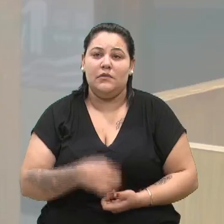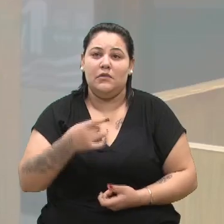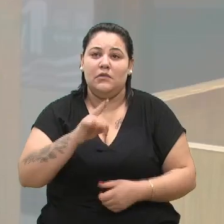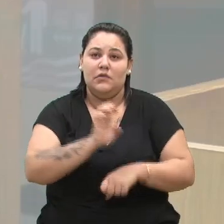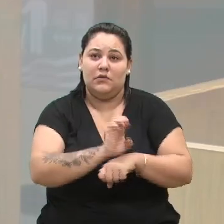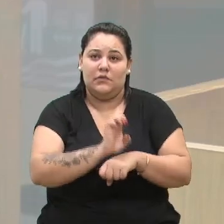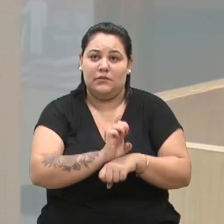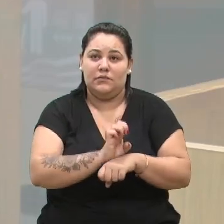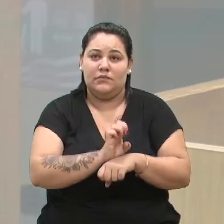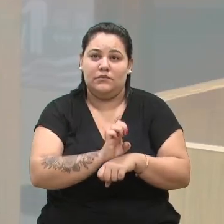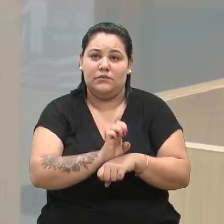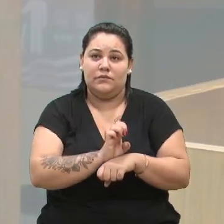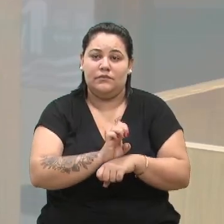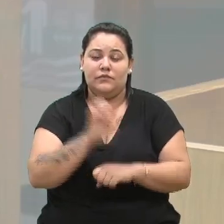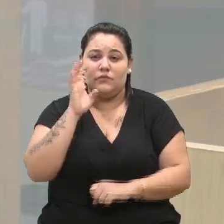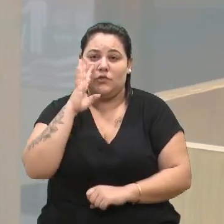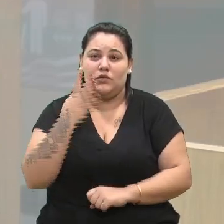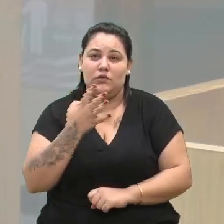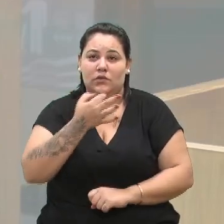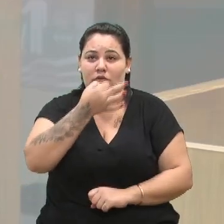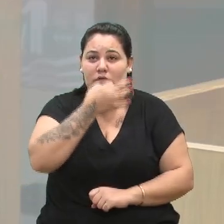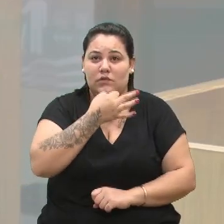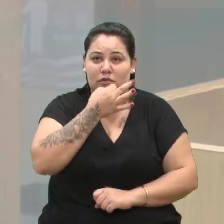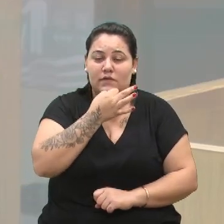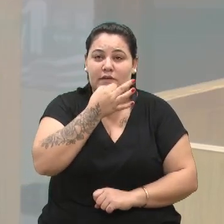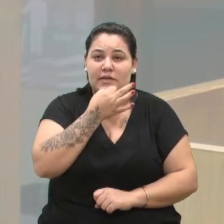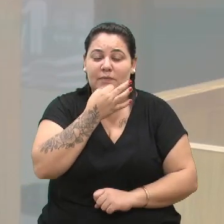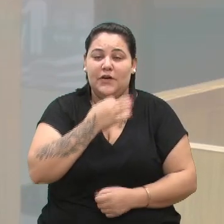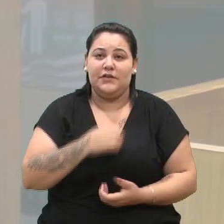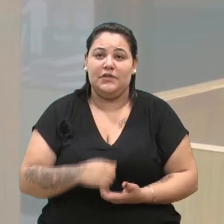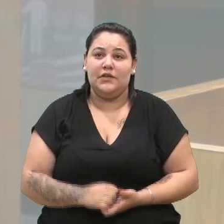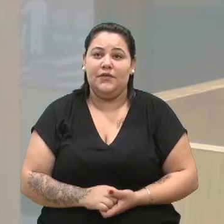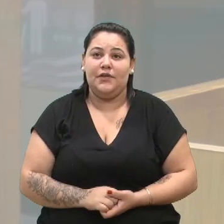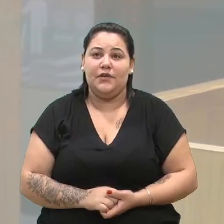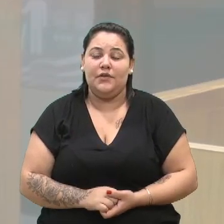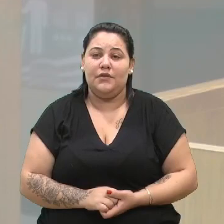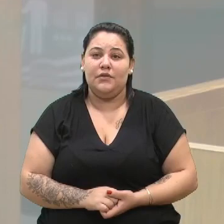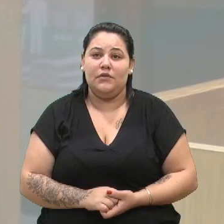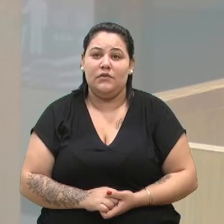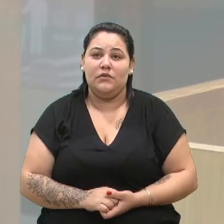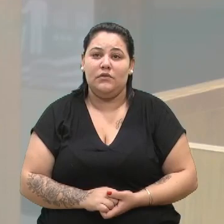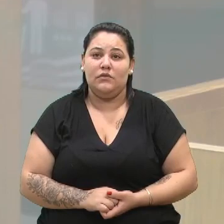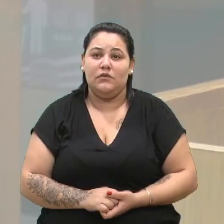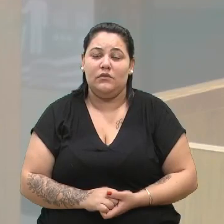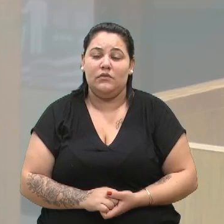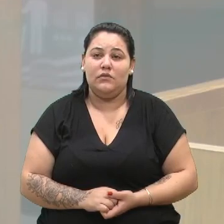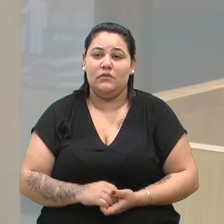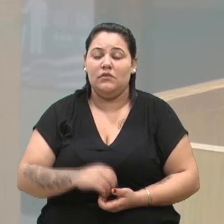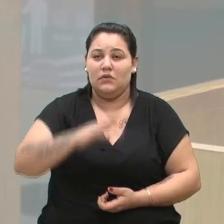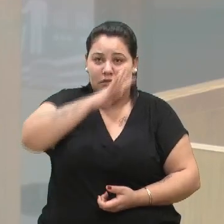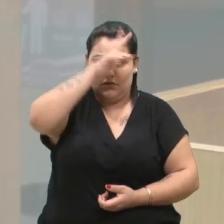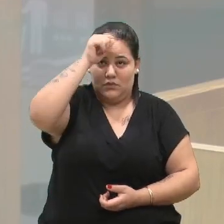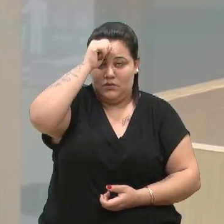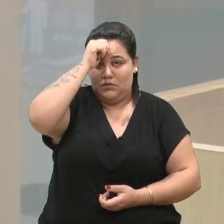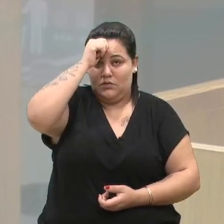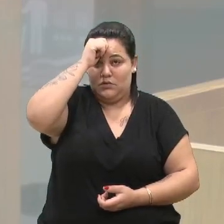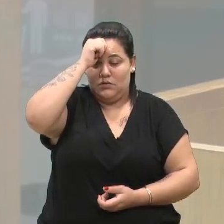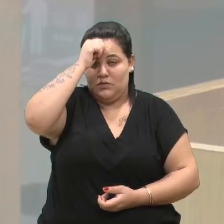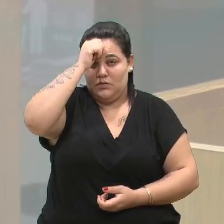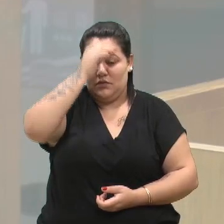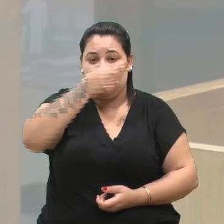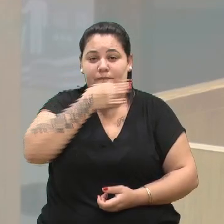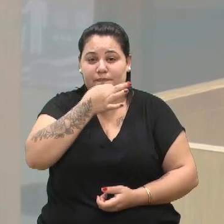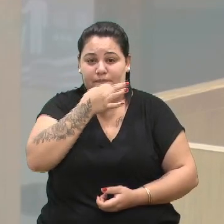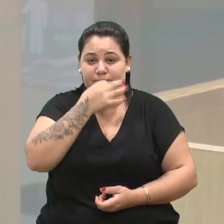está acontecendo na cidade de Caxias do Sul devido desse foco do mosquito da dengue. A Prefeitura Municipal de Caxias do Sul, o